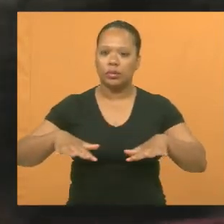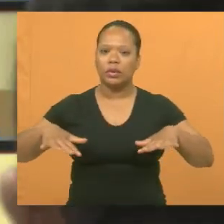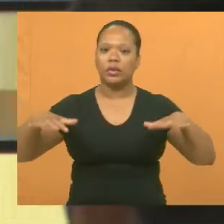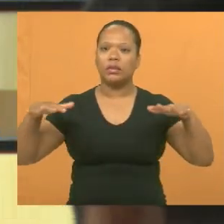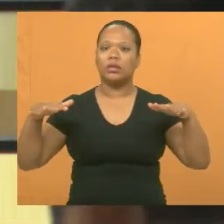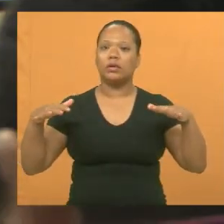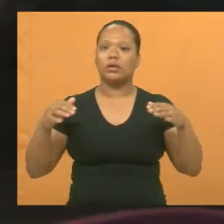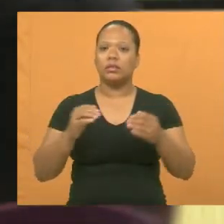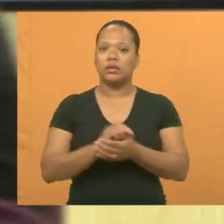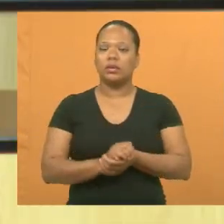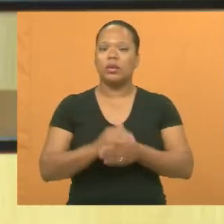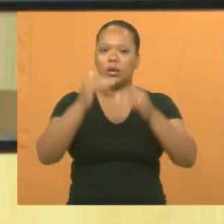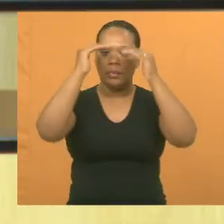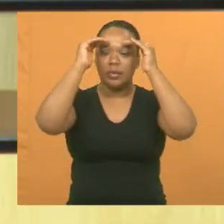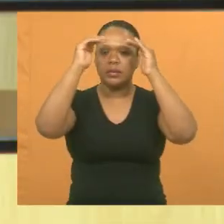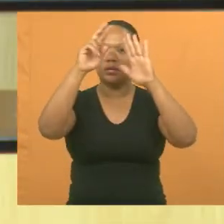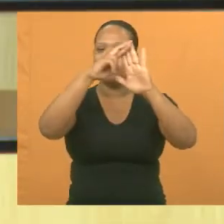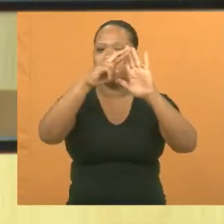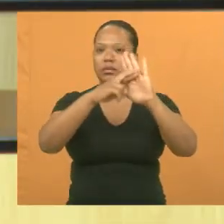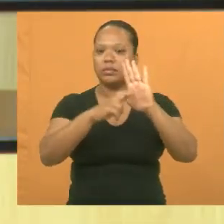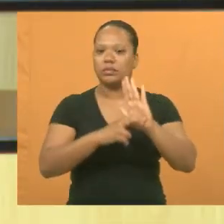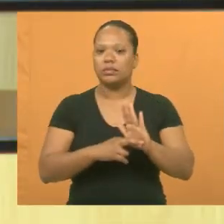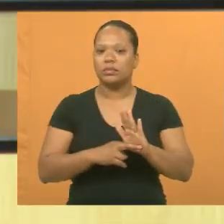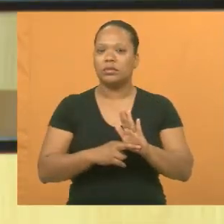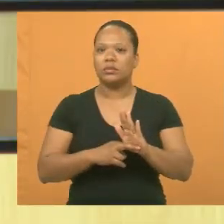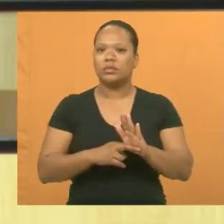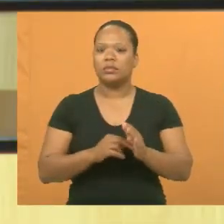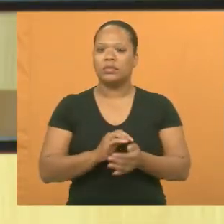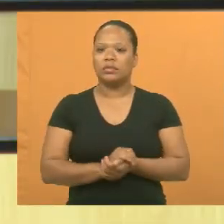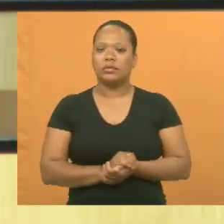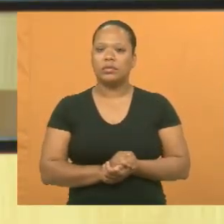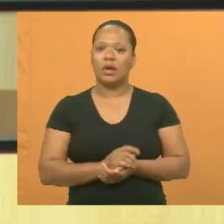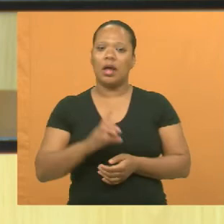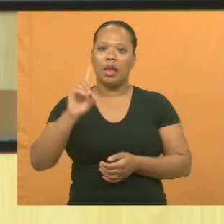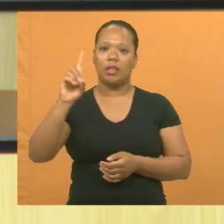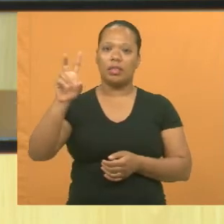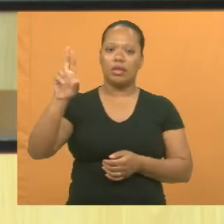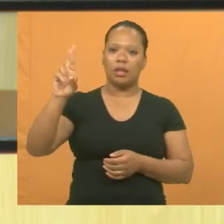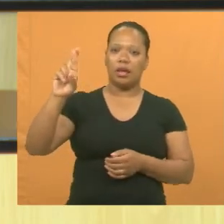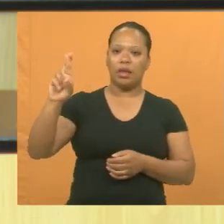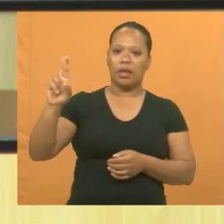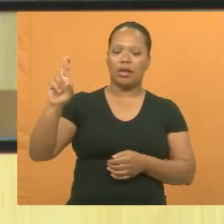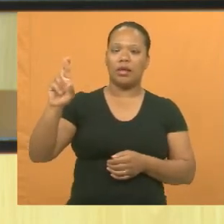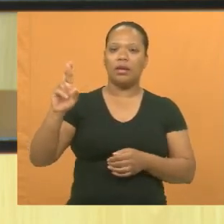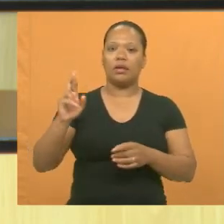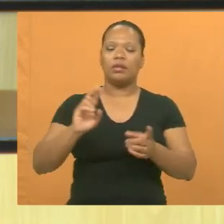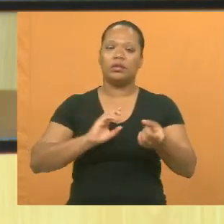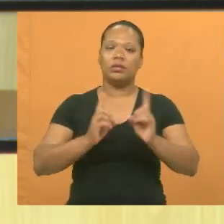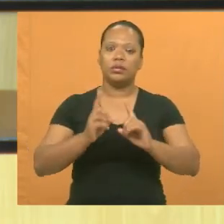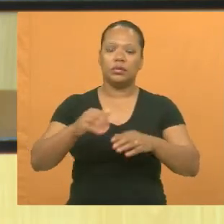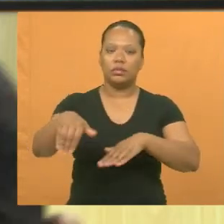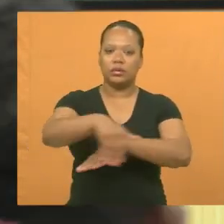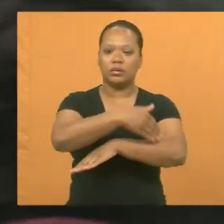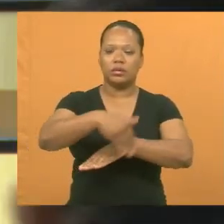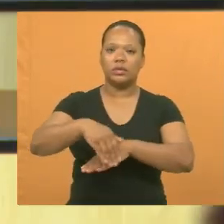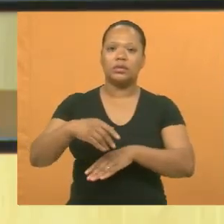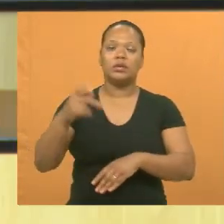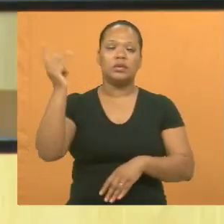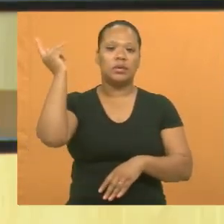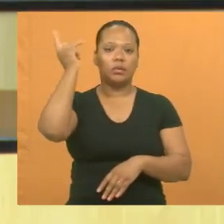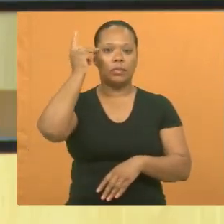as formalidades regimentais, seja oficiada DER, Departamento de Estradas de Rodagem do Estado de São